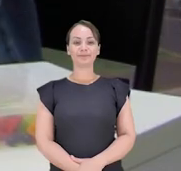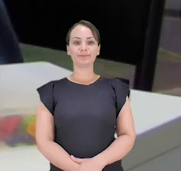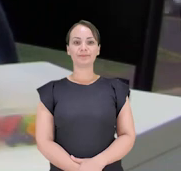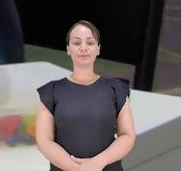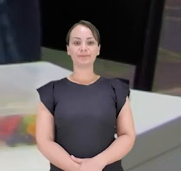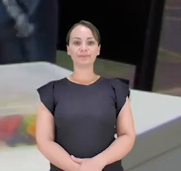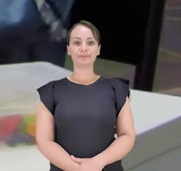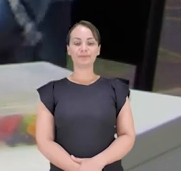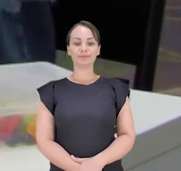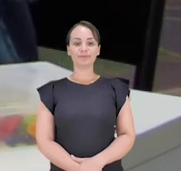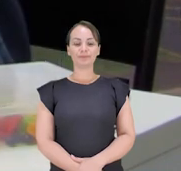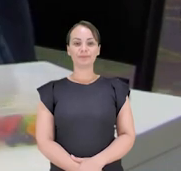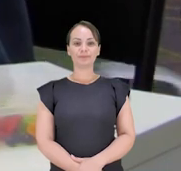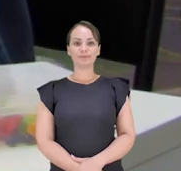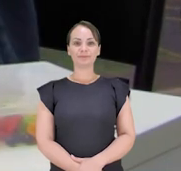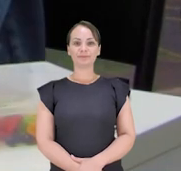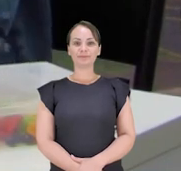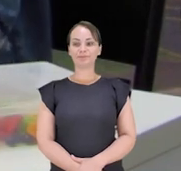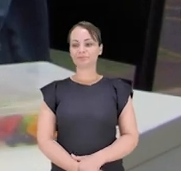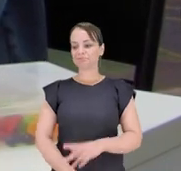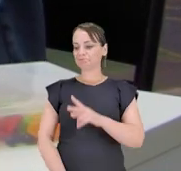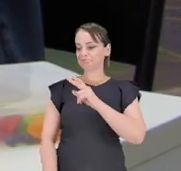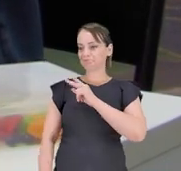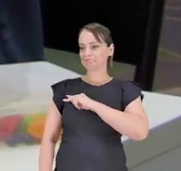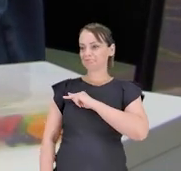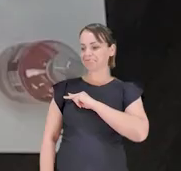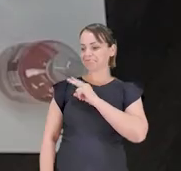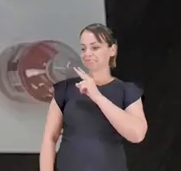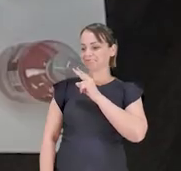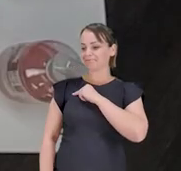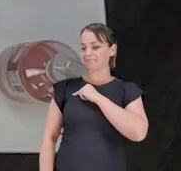Gente do céu. Tá.